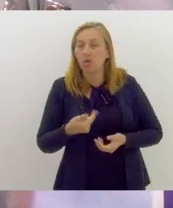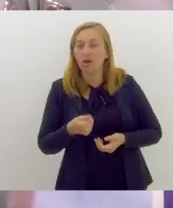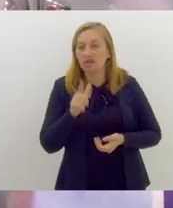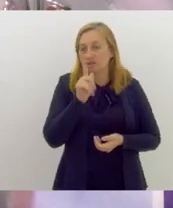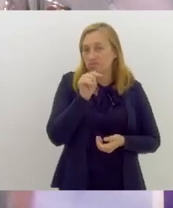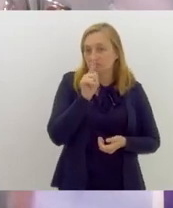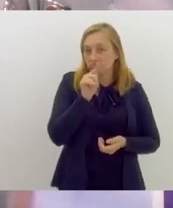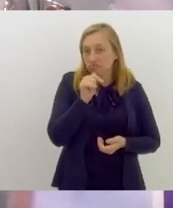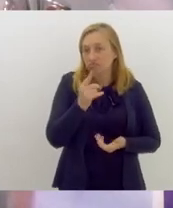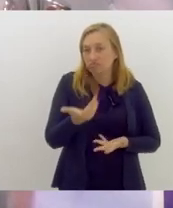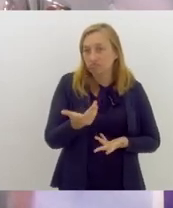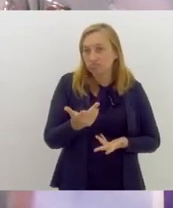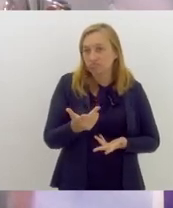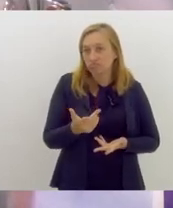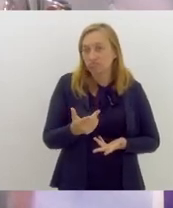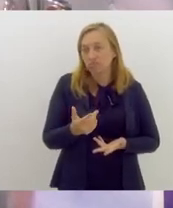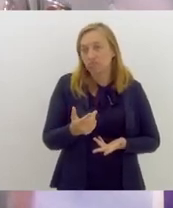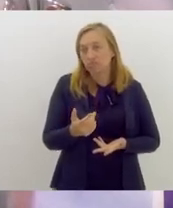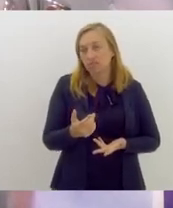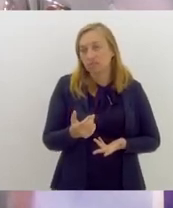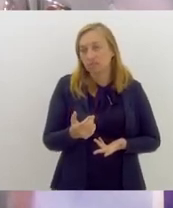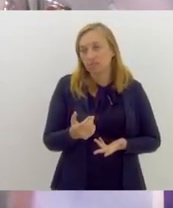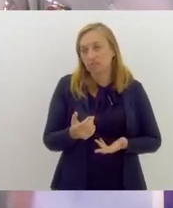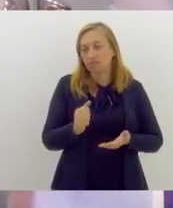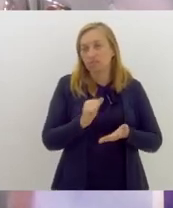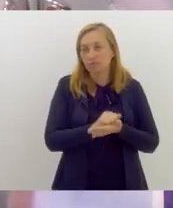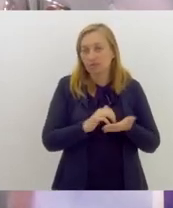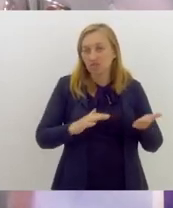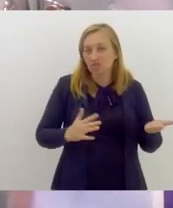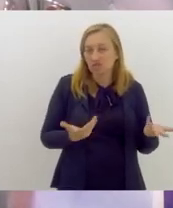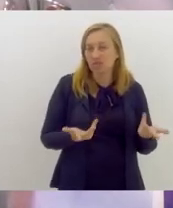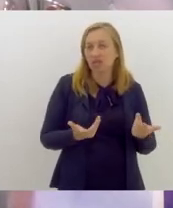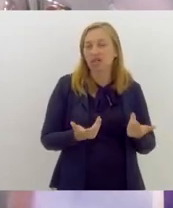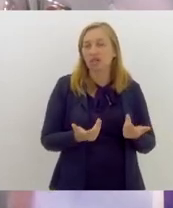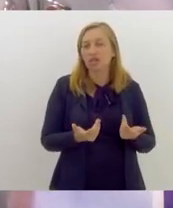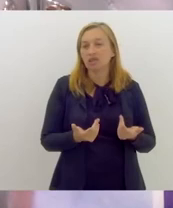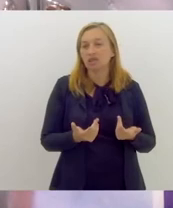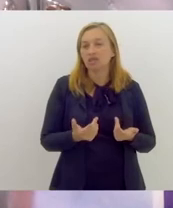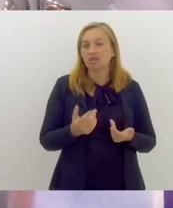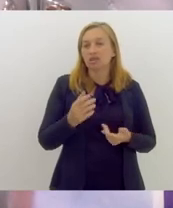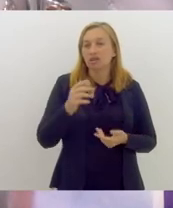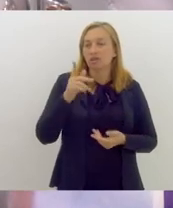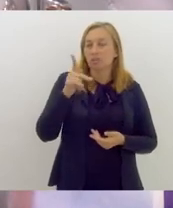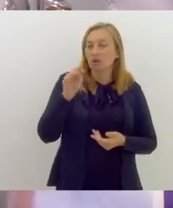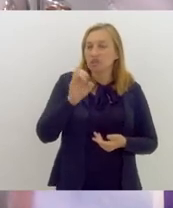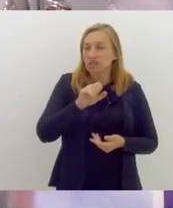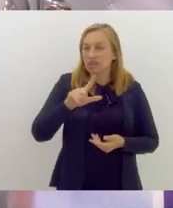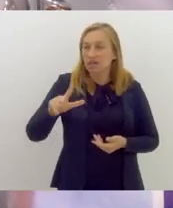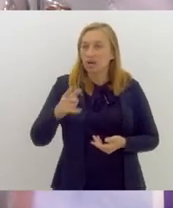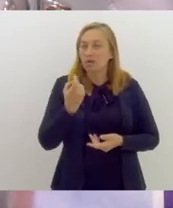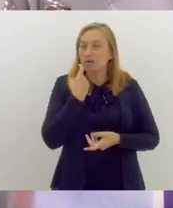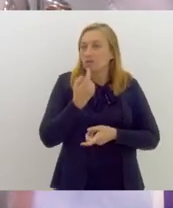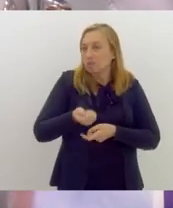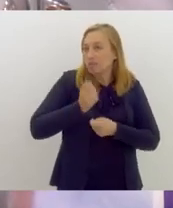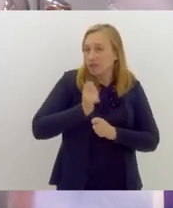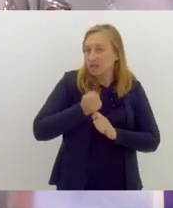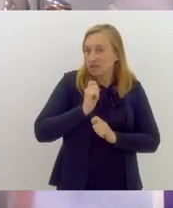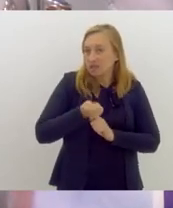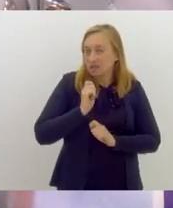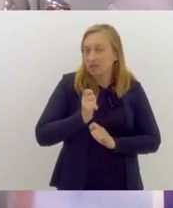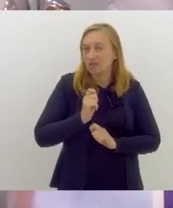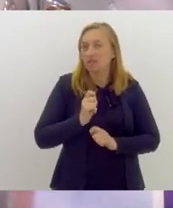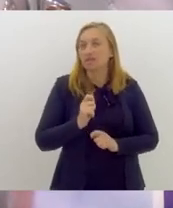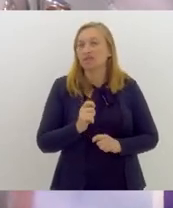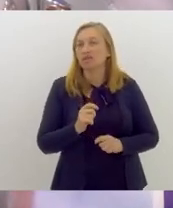água Plâncton atividade bentônicas e que chova potencial pesqueiro alterações